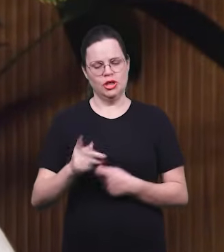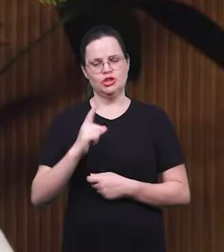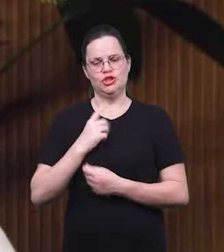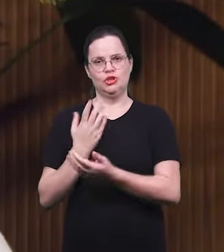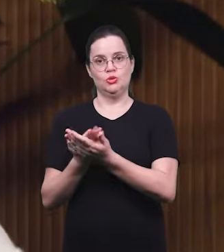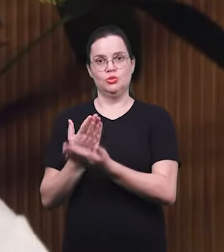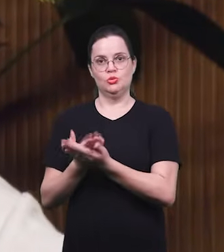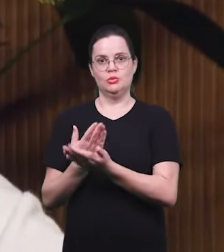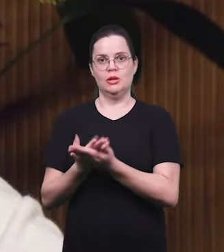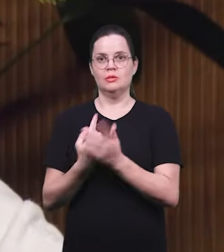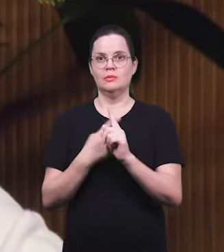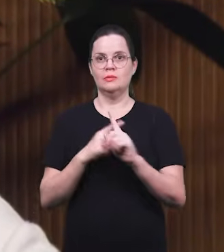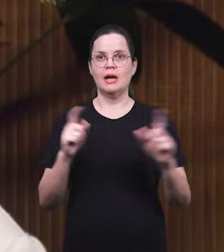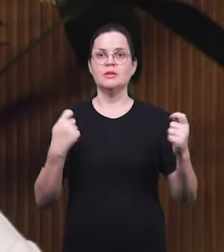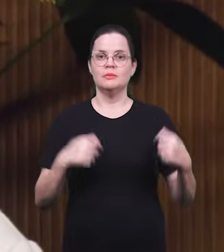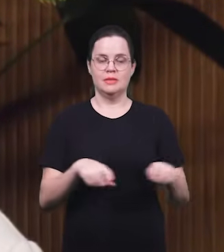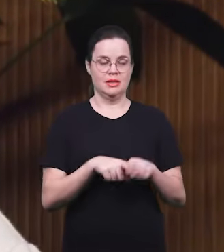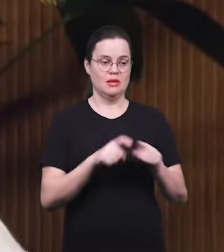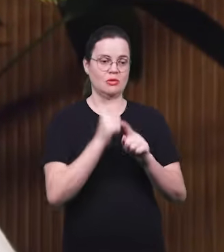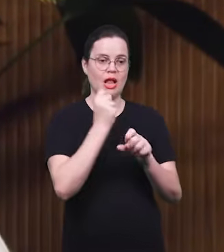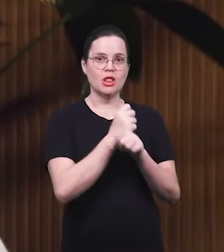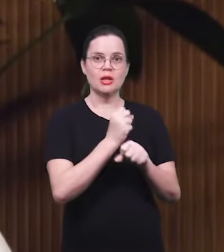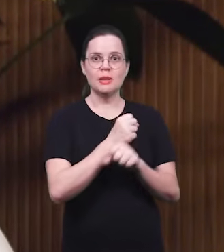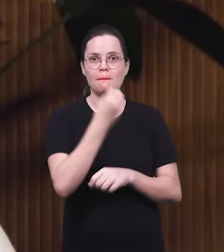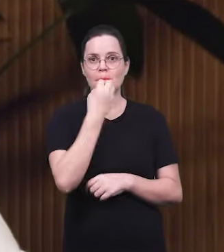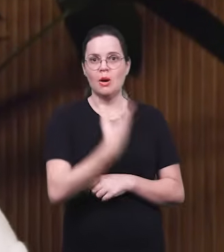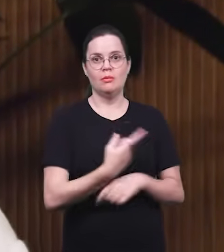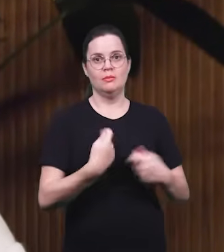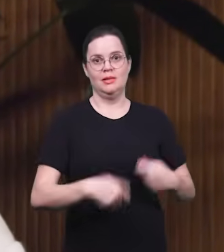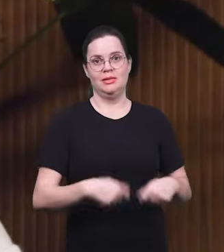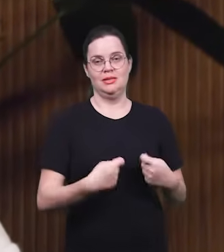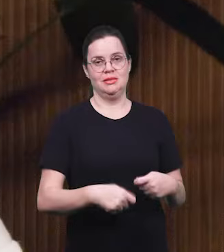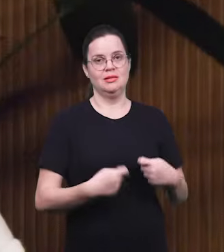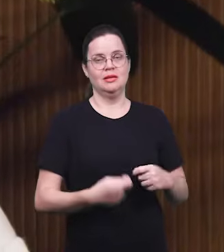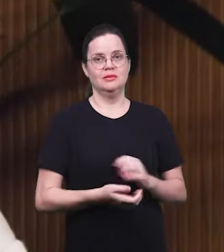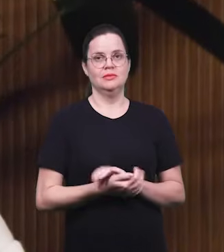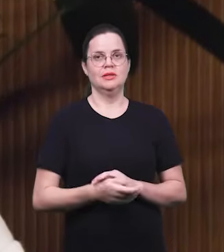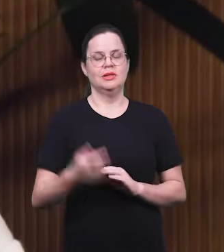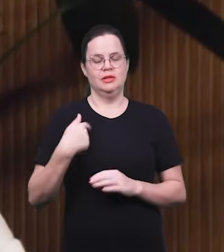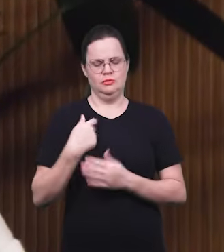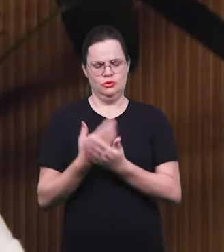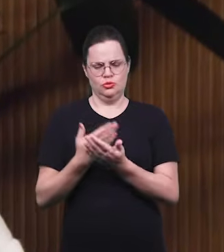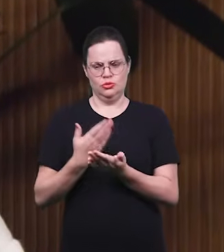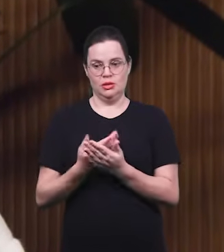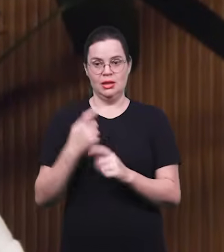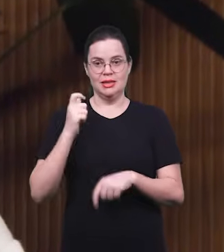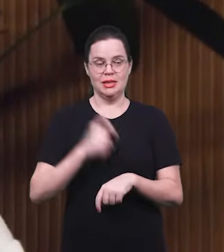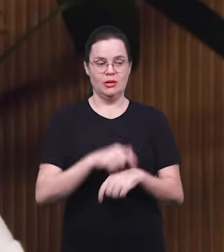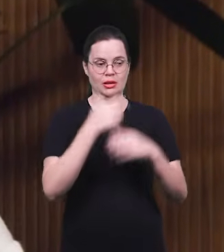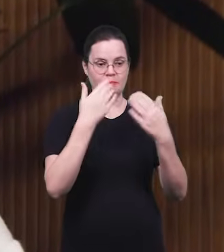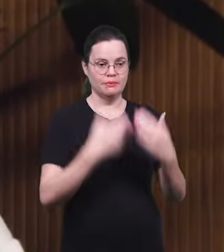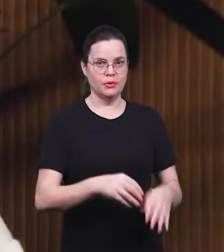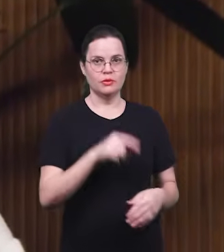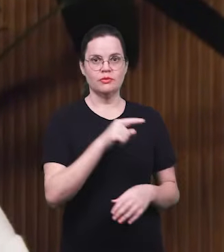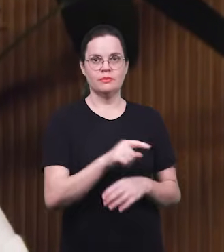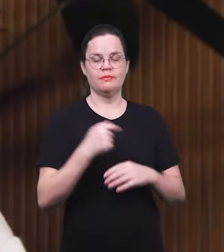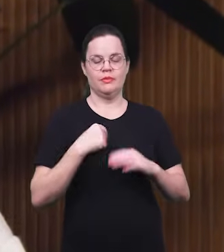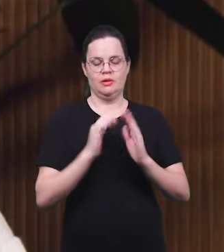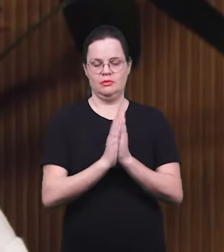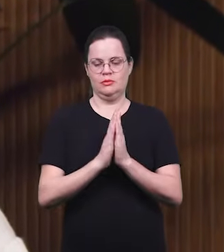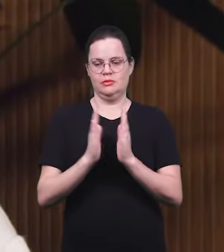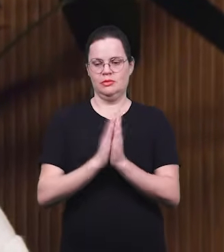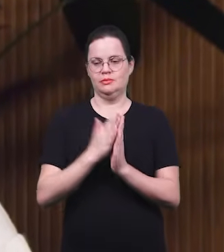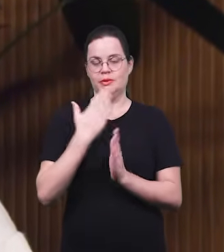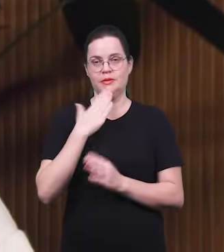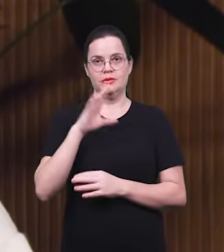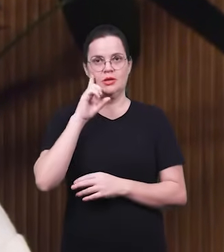estudado bastante, só que eu precisava de bastante nota. Aí eu estudei e quando chegou na hora da prova, eu